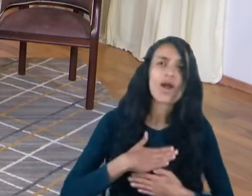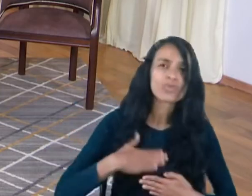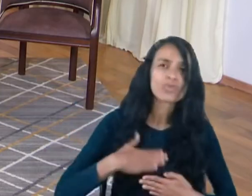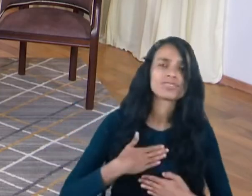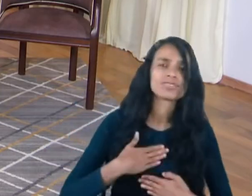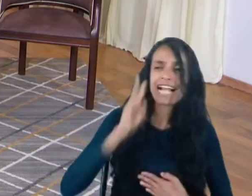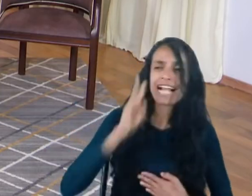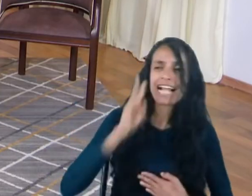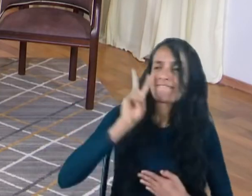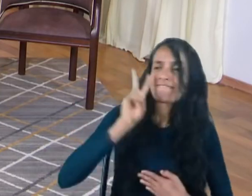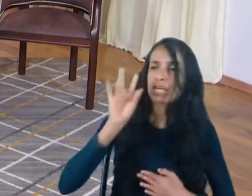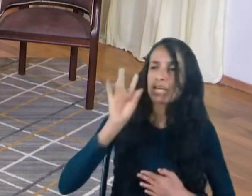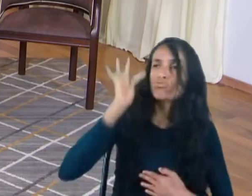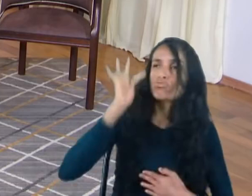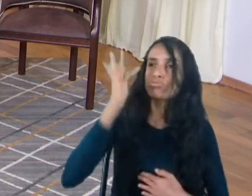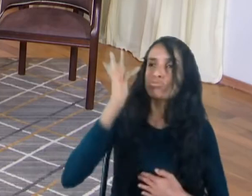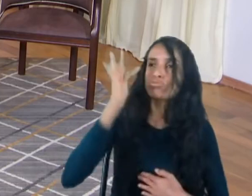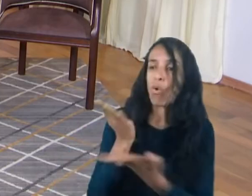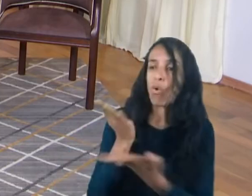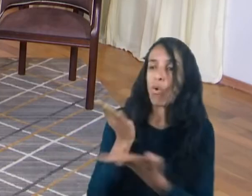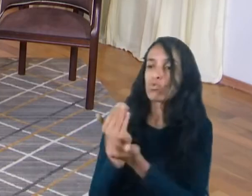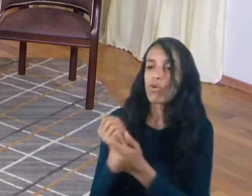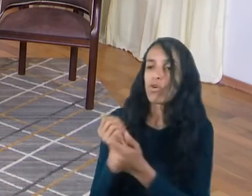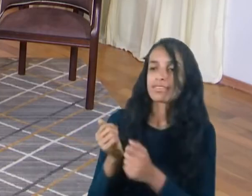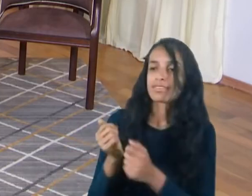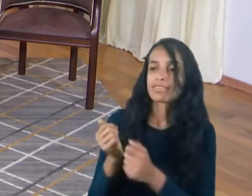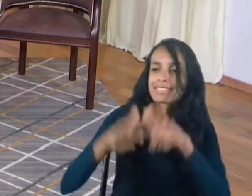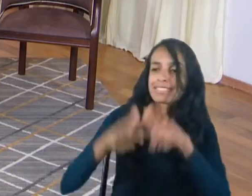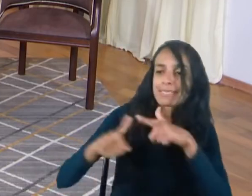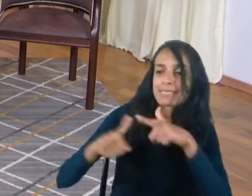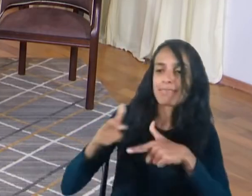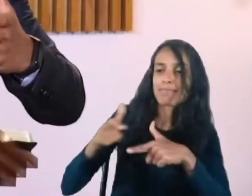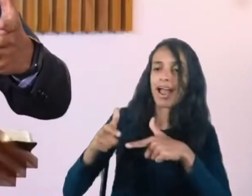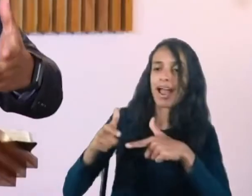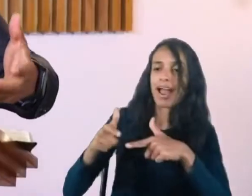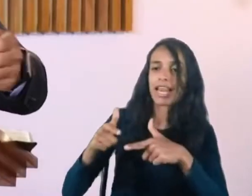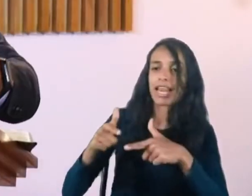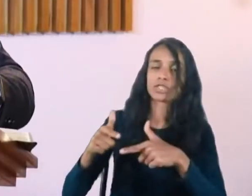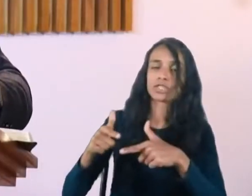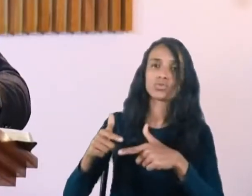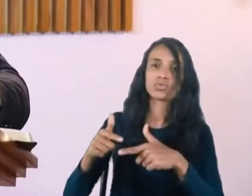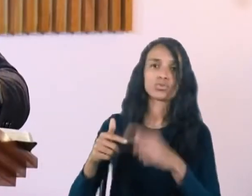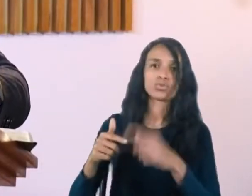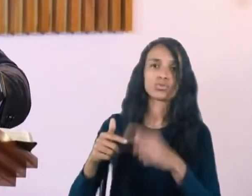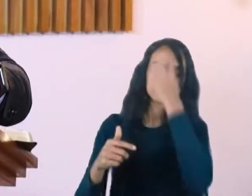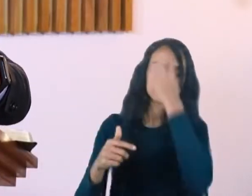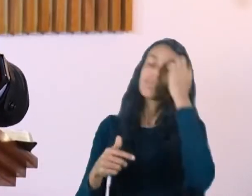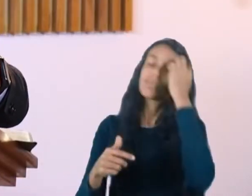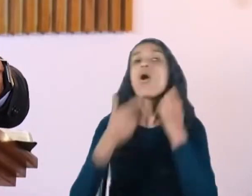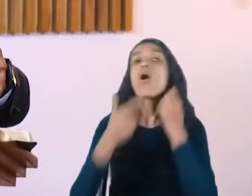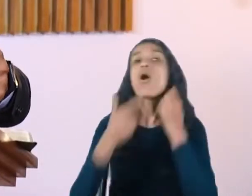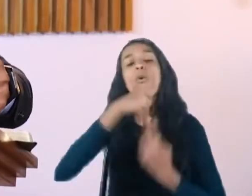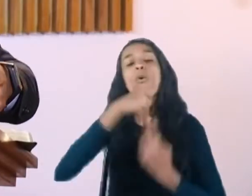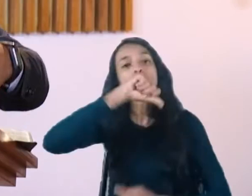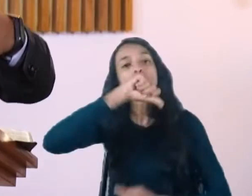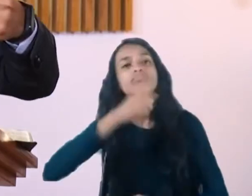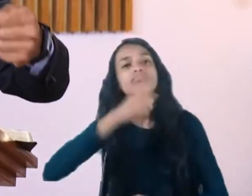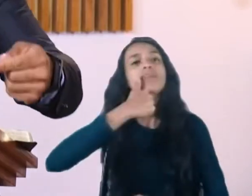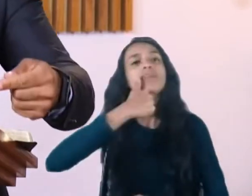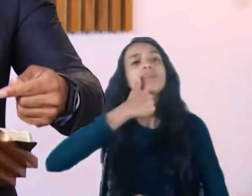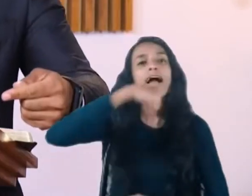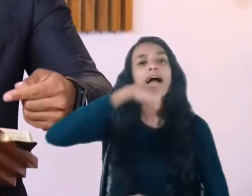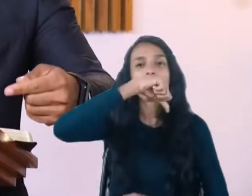jovens envolvidos na missão. Os pais ficarão felizes ao ver